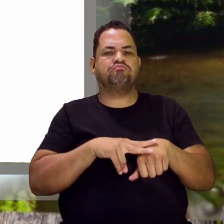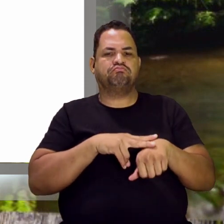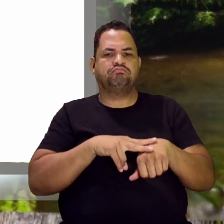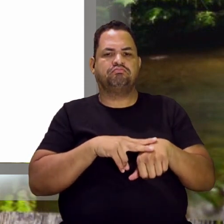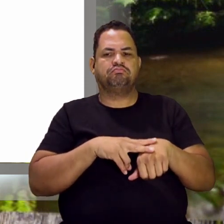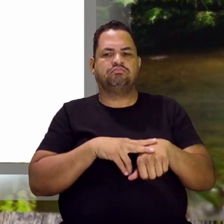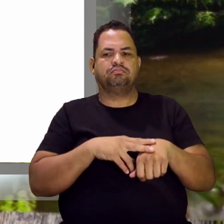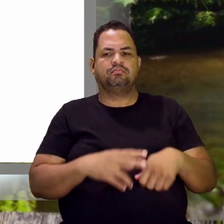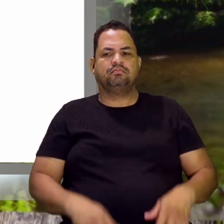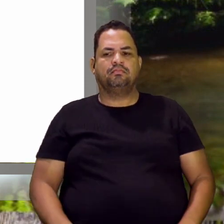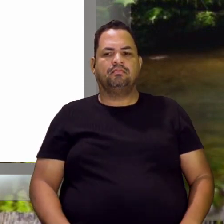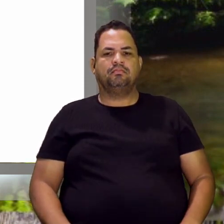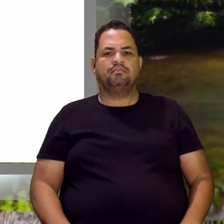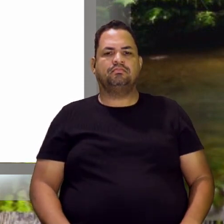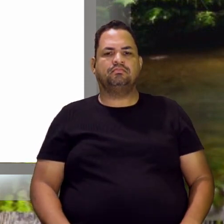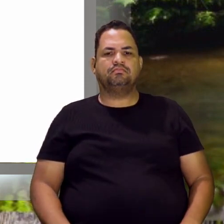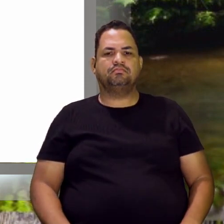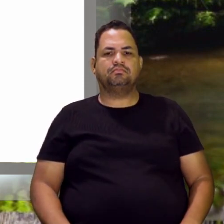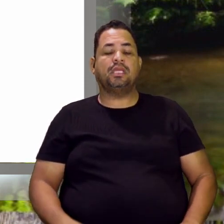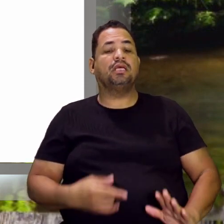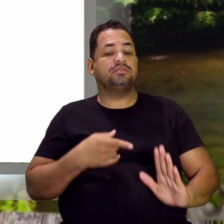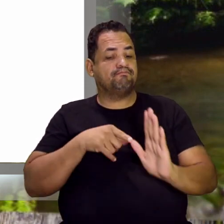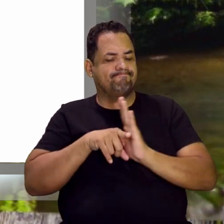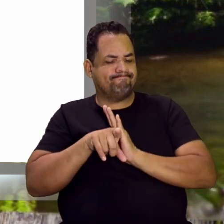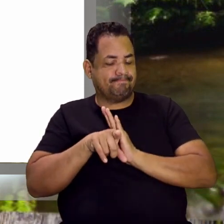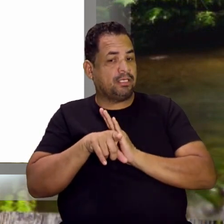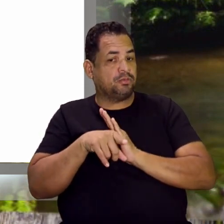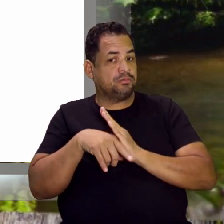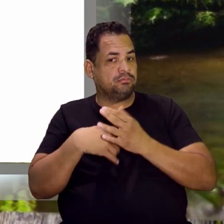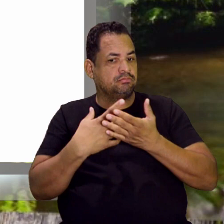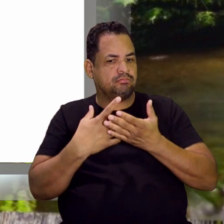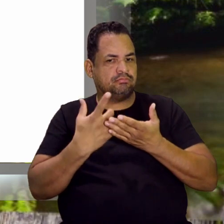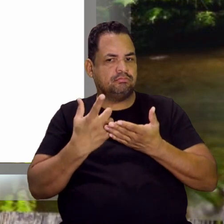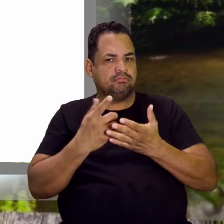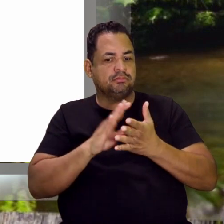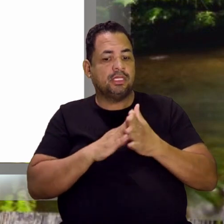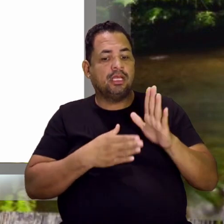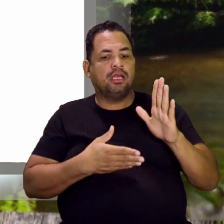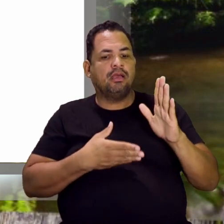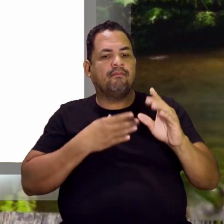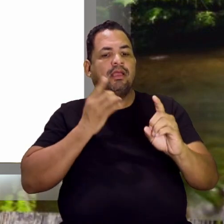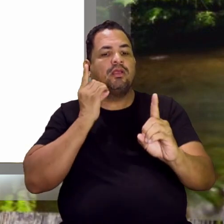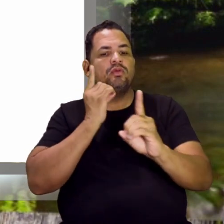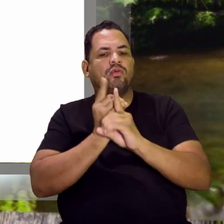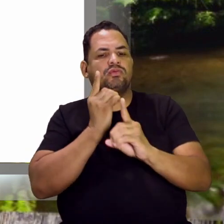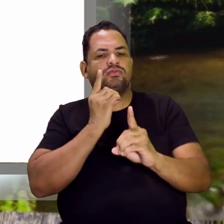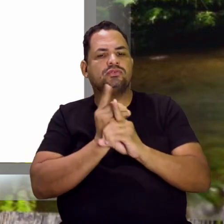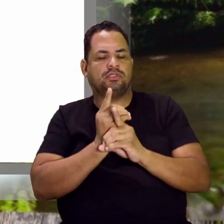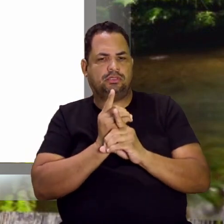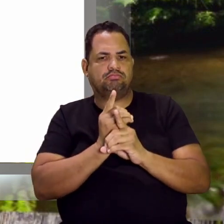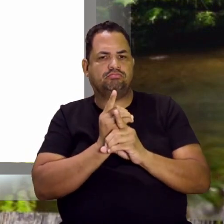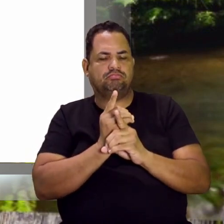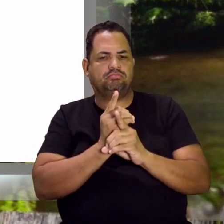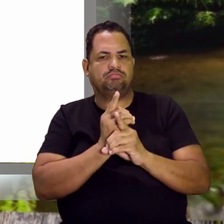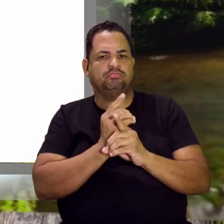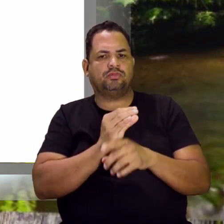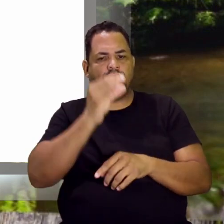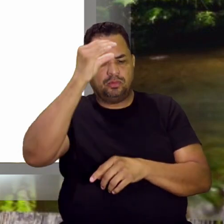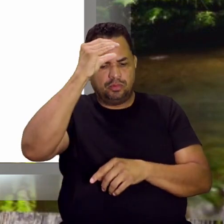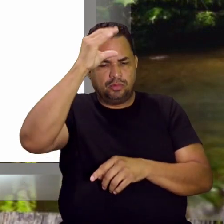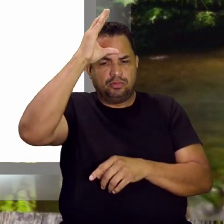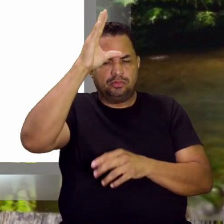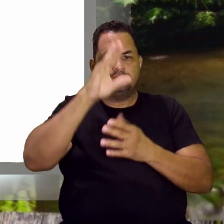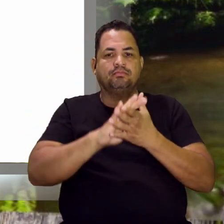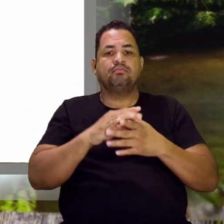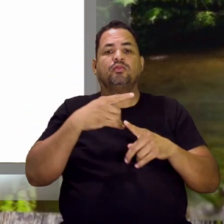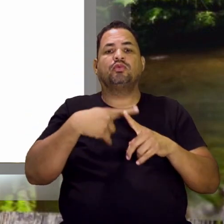Né? É essa pergunta que vai fazer eu chegar ao conhecimento. Porque eu vou precisar